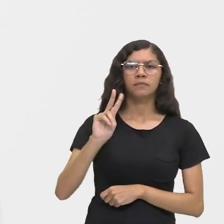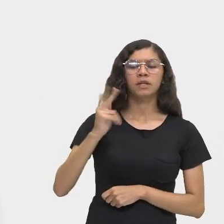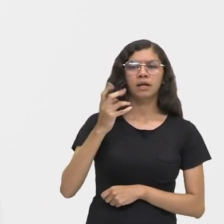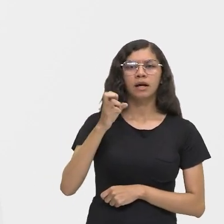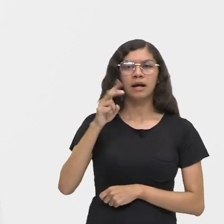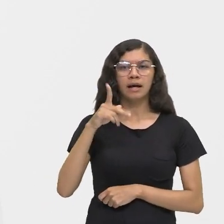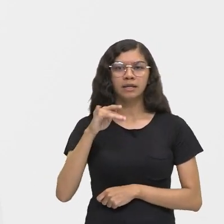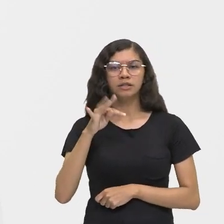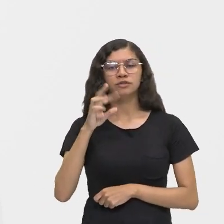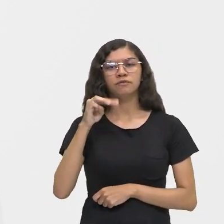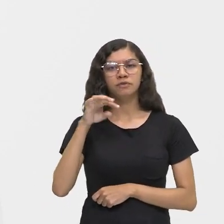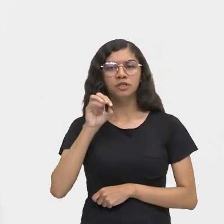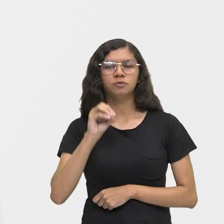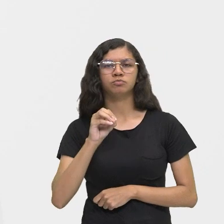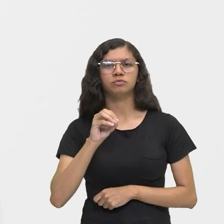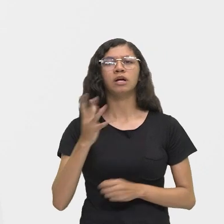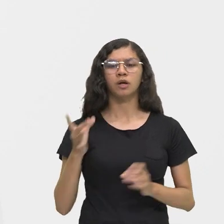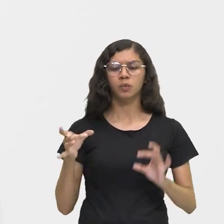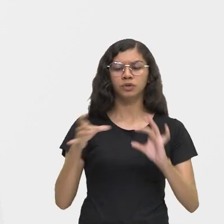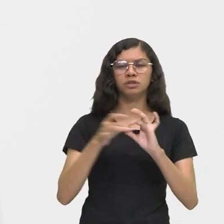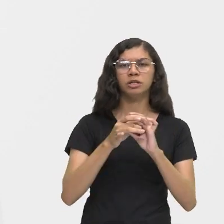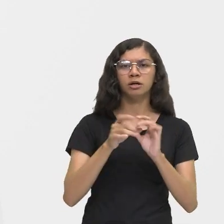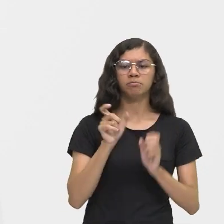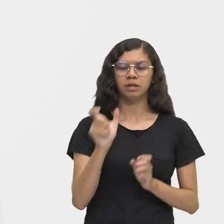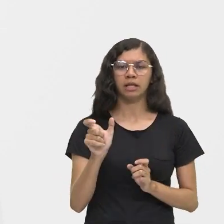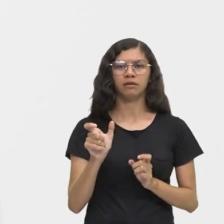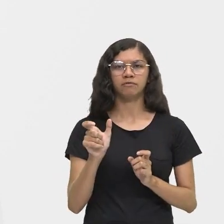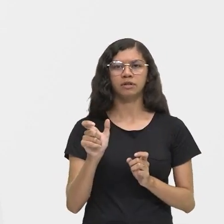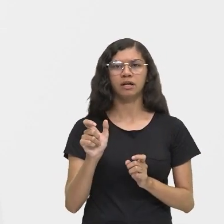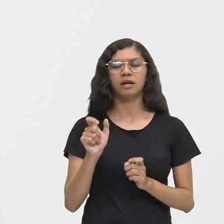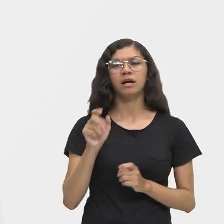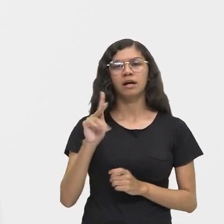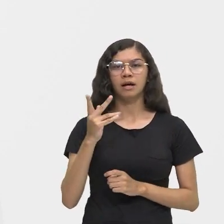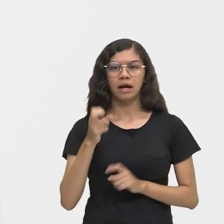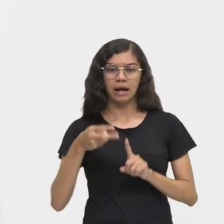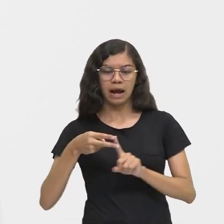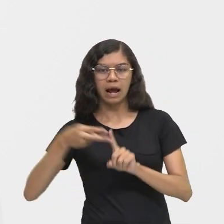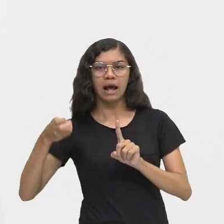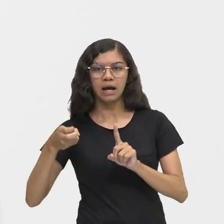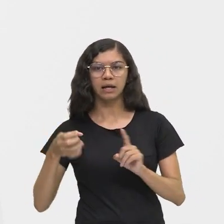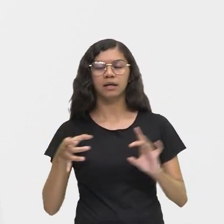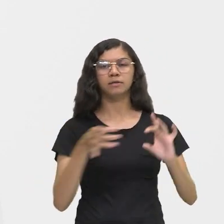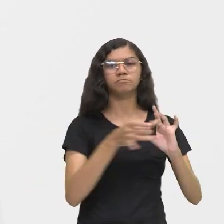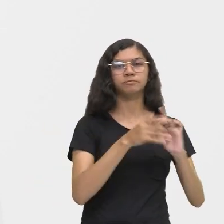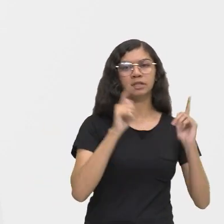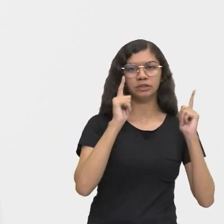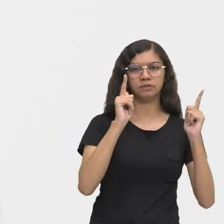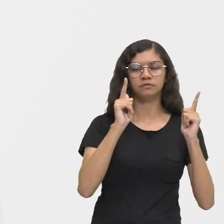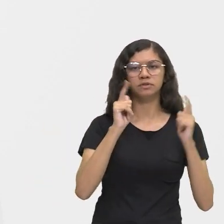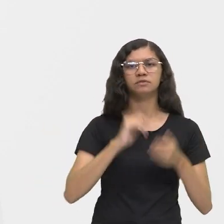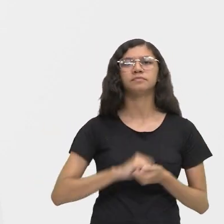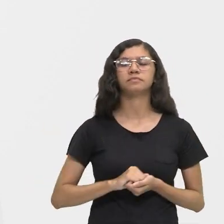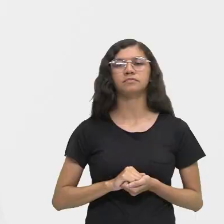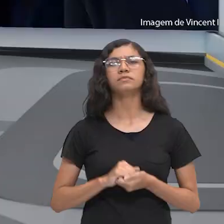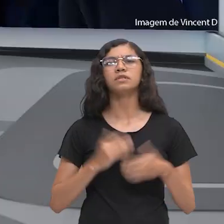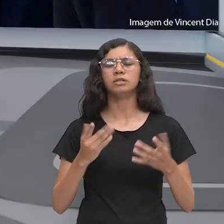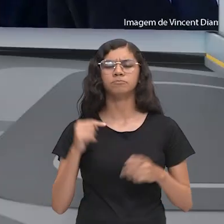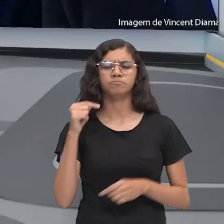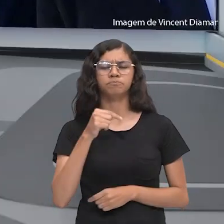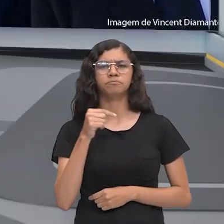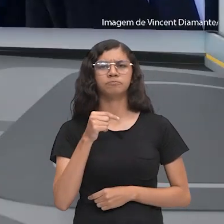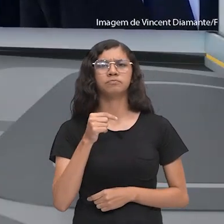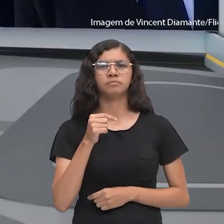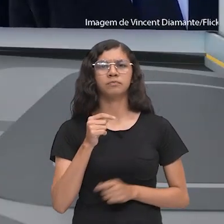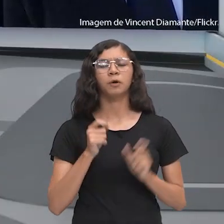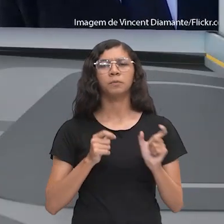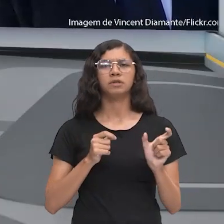união das palavras hacker e ativismo. Então, sobre essa questão do hacktivismo, nós